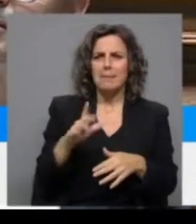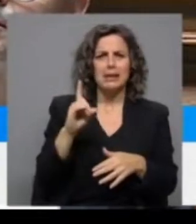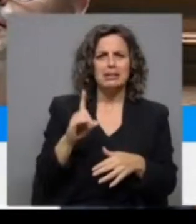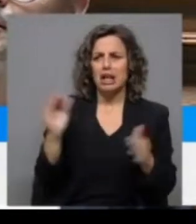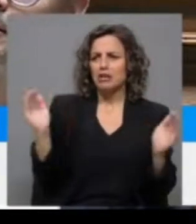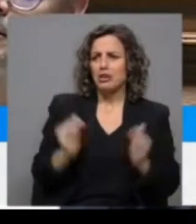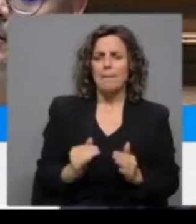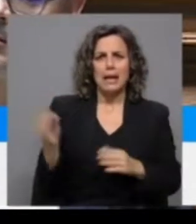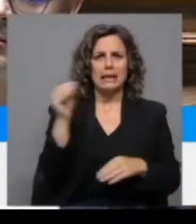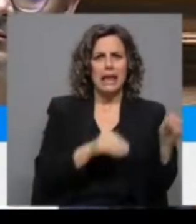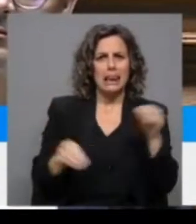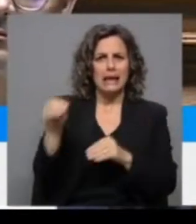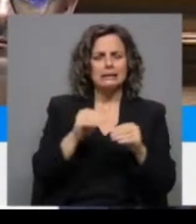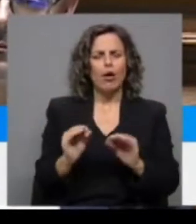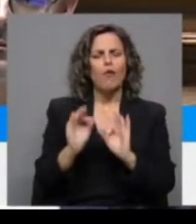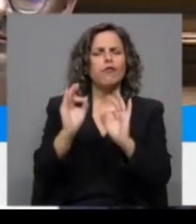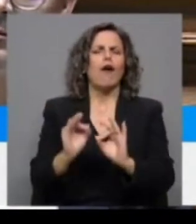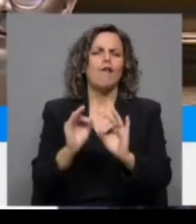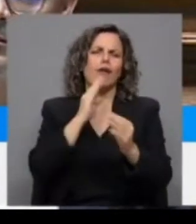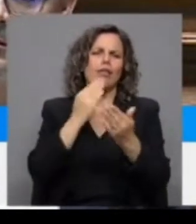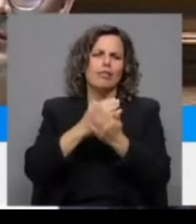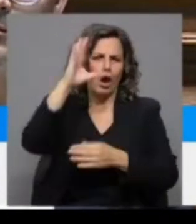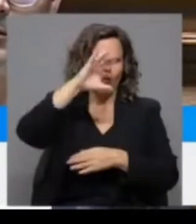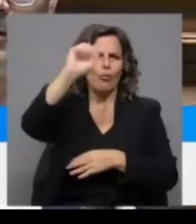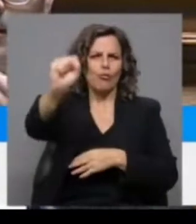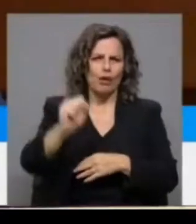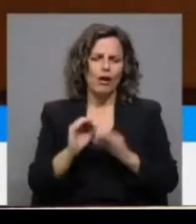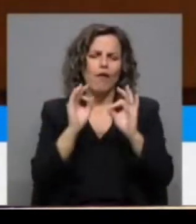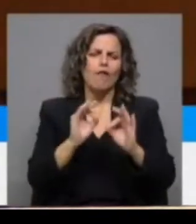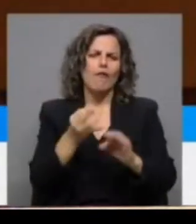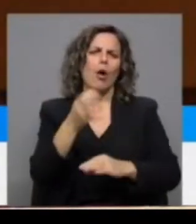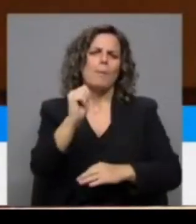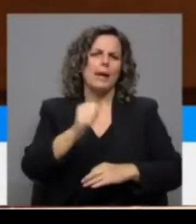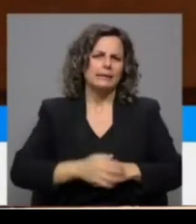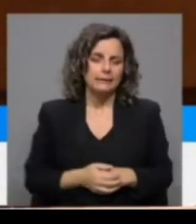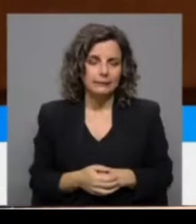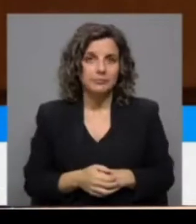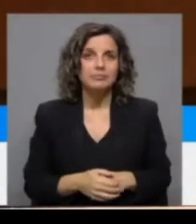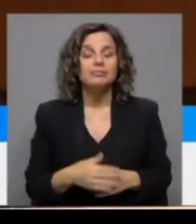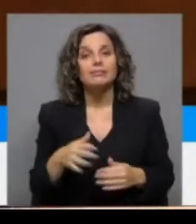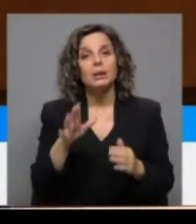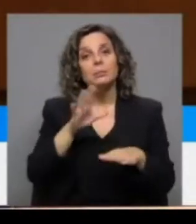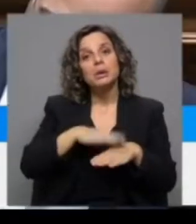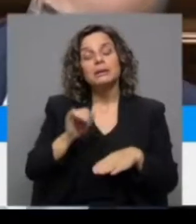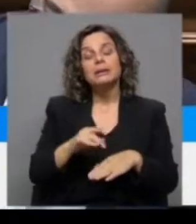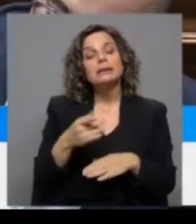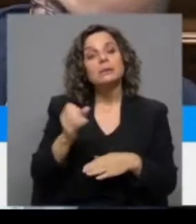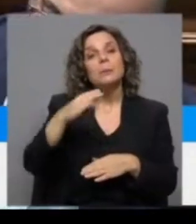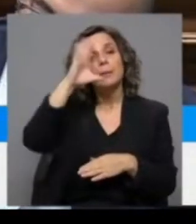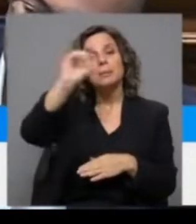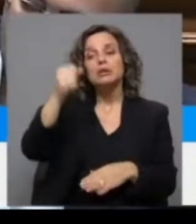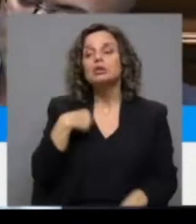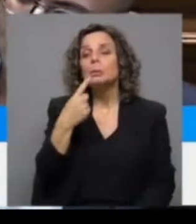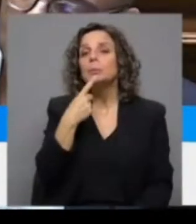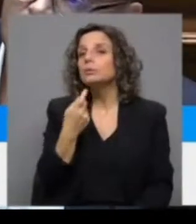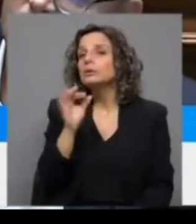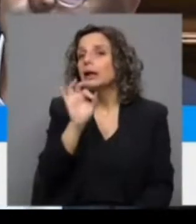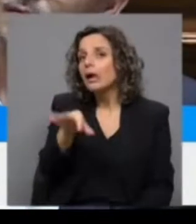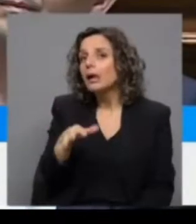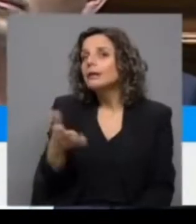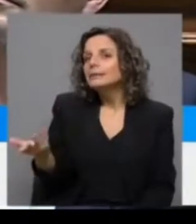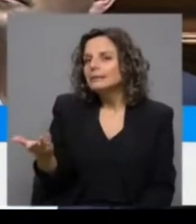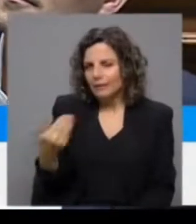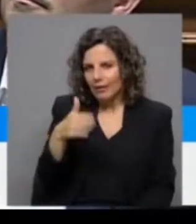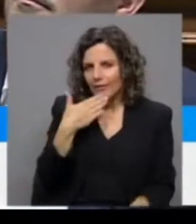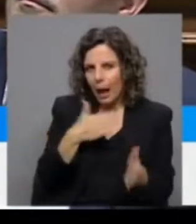um favor que se faz ao governo e que se faz ao PS. E por isso a pergunta que lhe deixo ao Primeiro-Ministro é se vai aproveitar